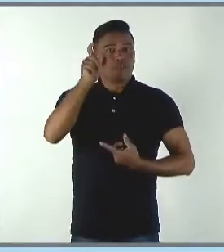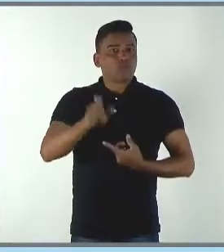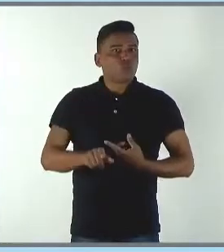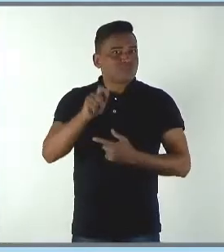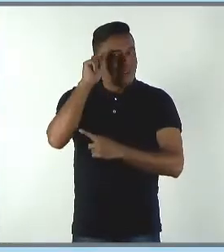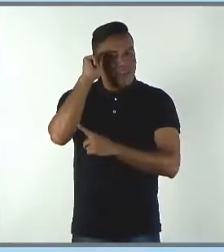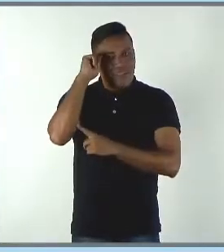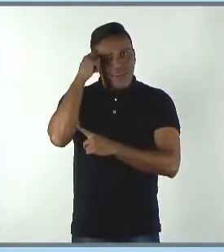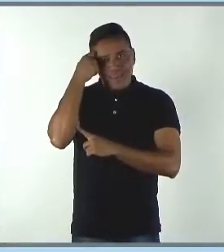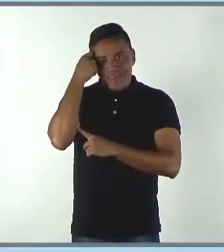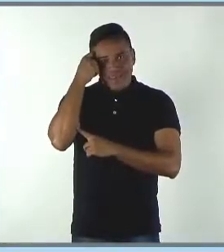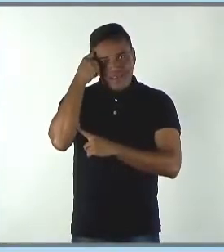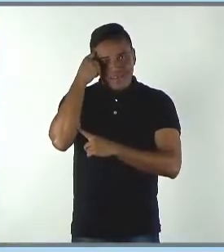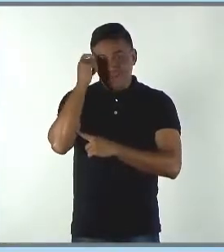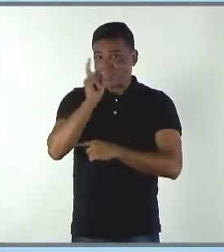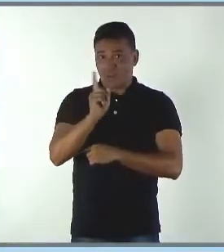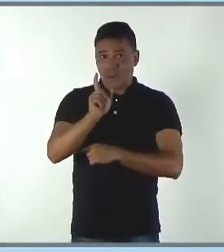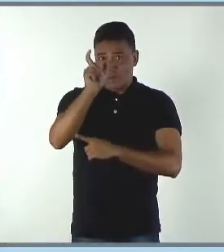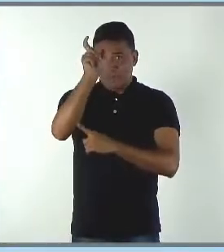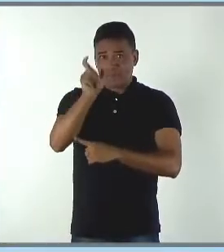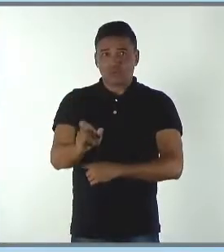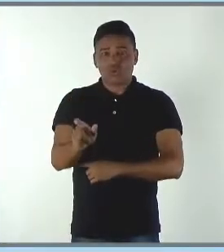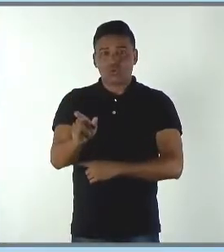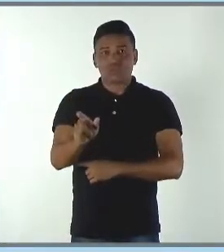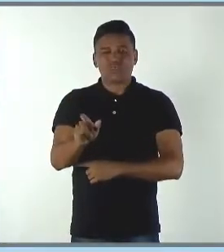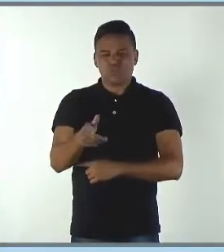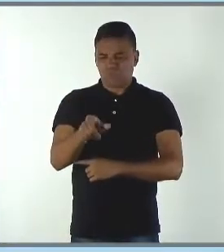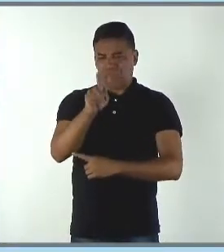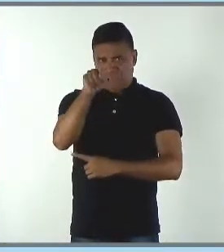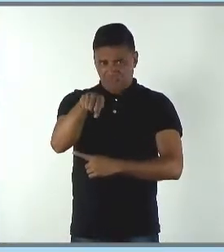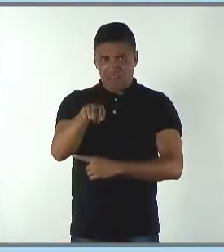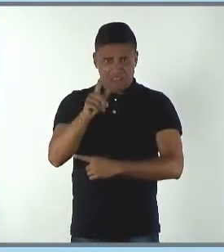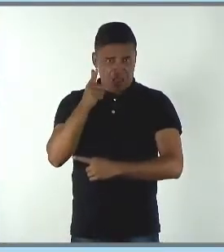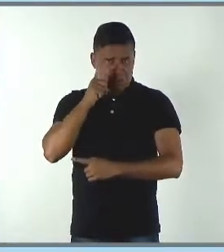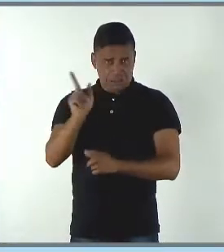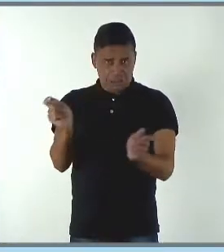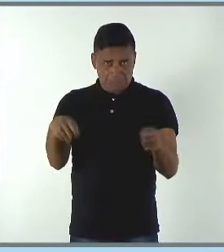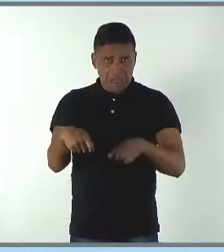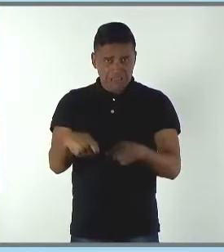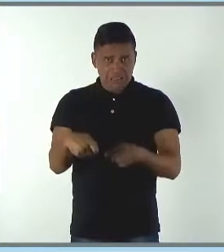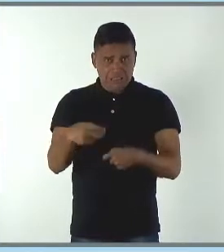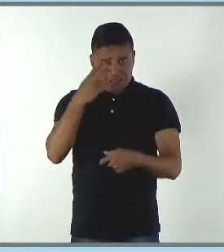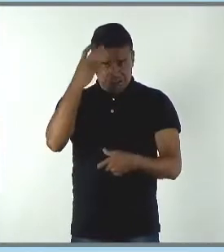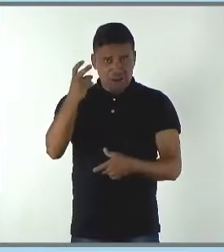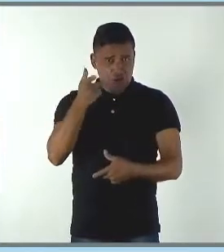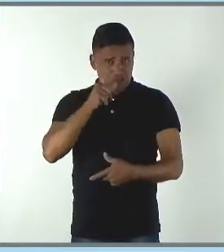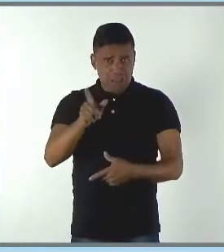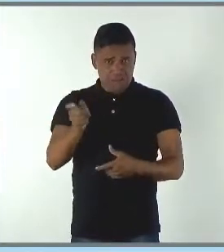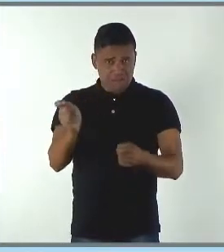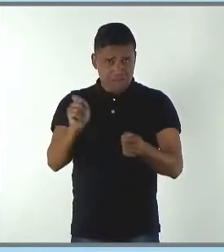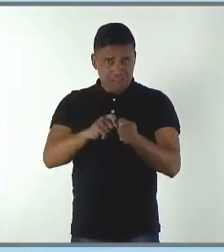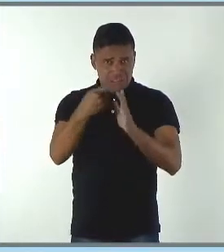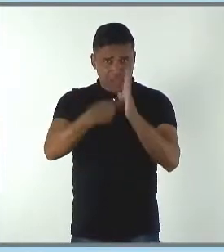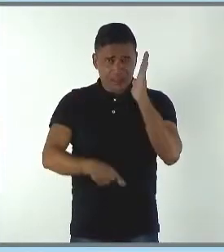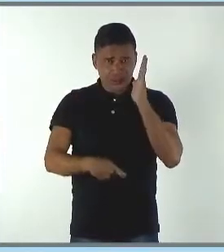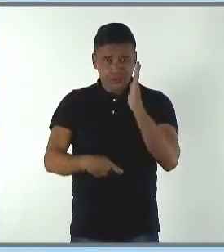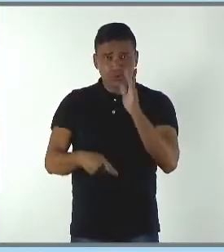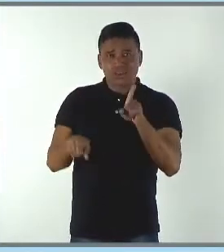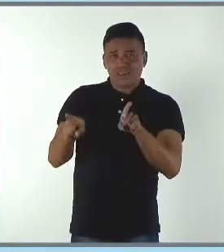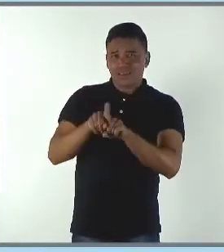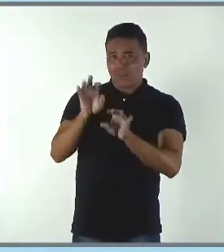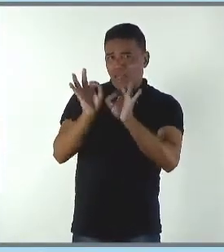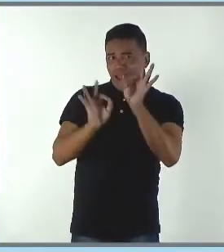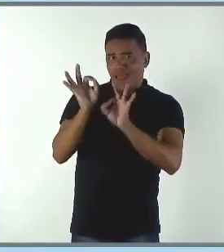eram mais pessoas, poderiam produzir textos, consequentemente editorar textos? Não havia